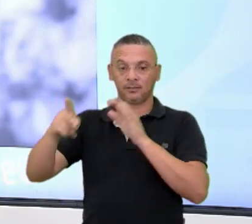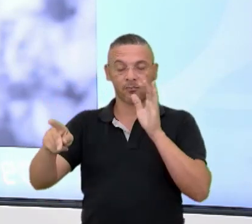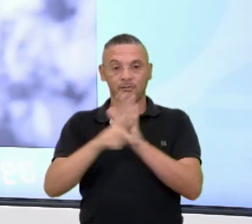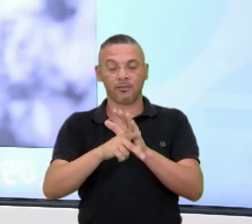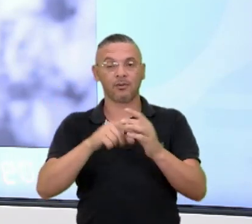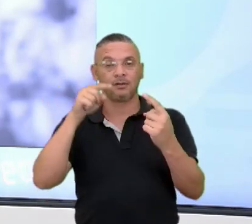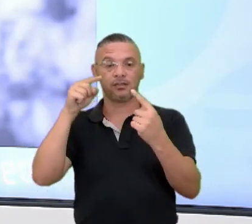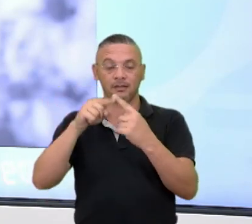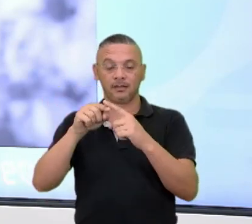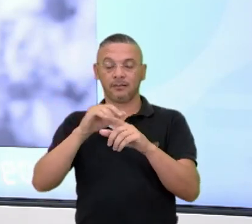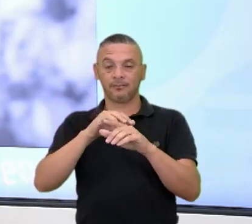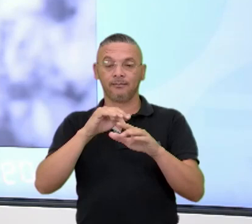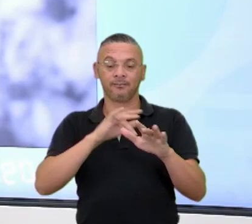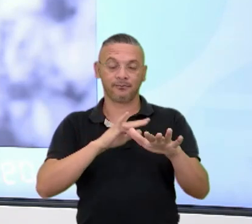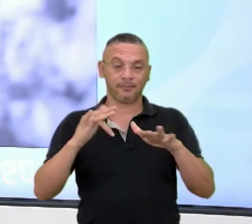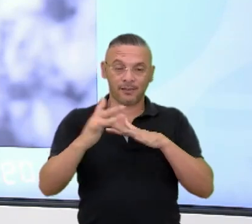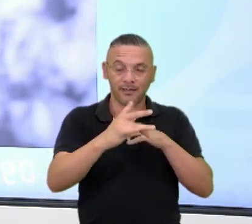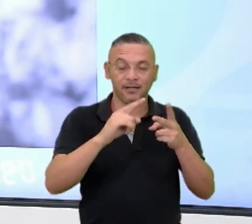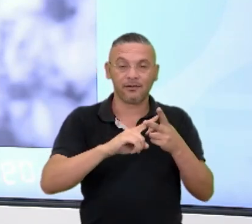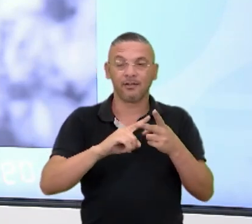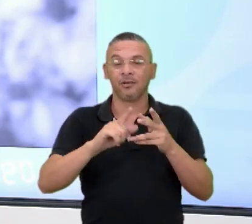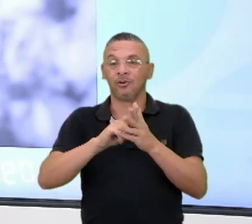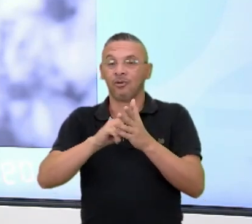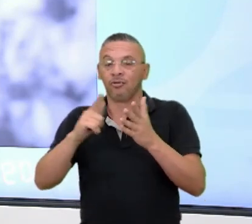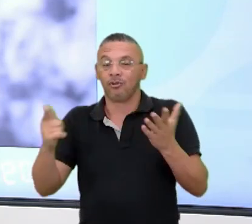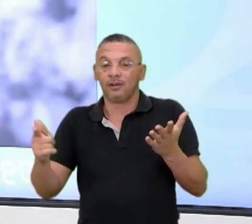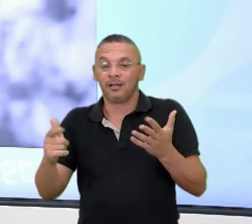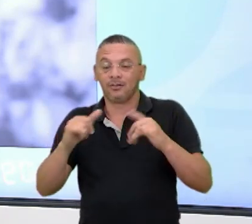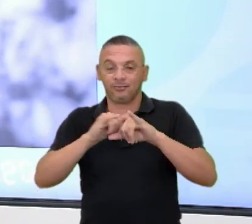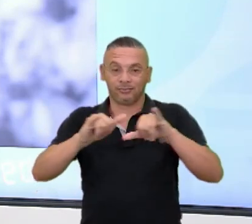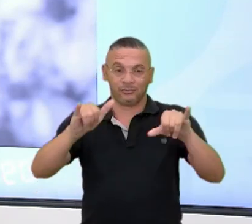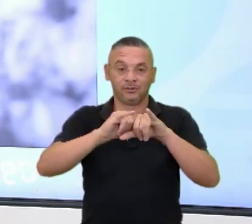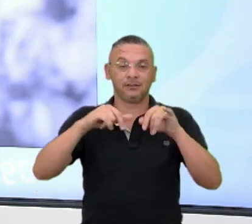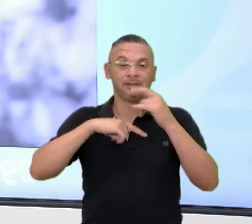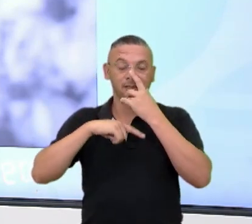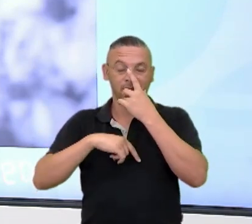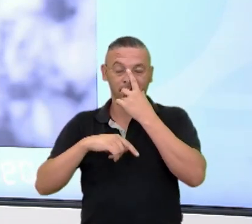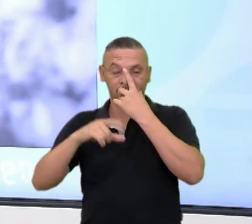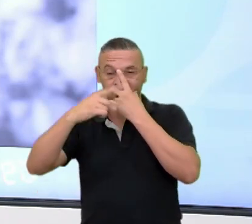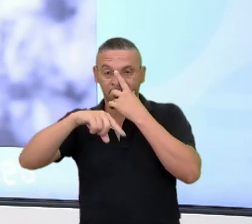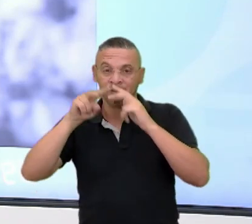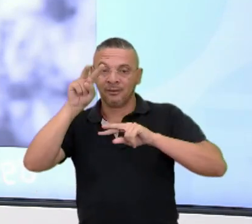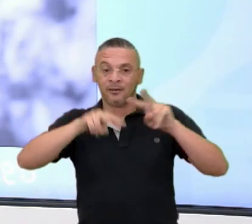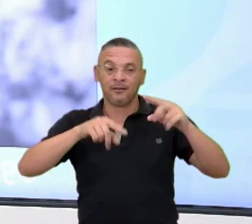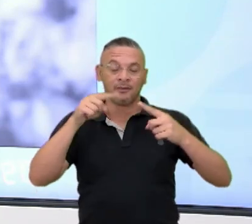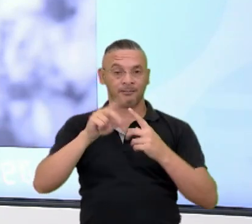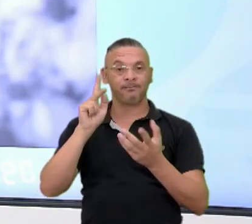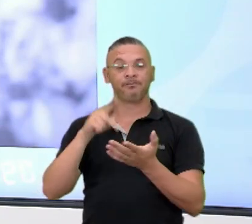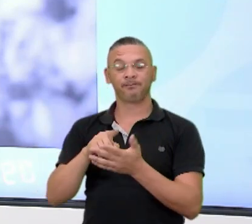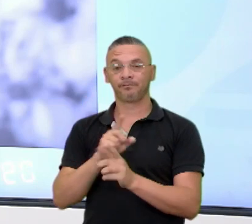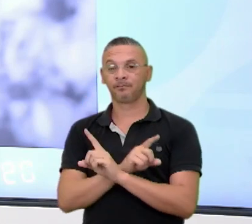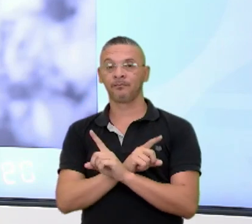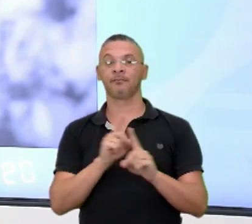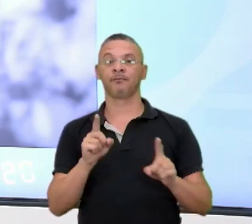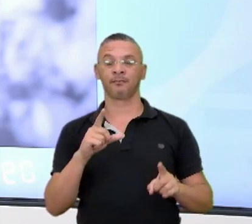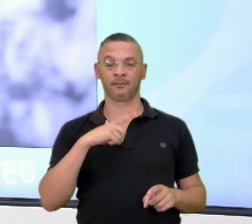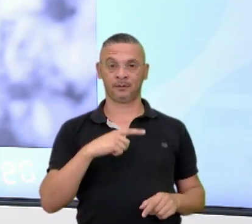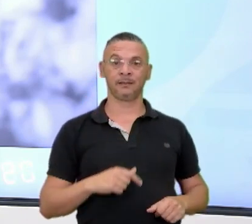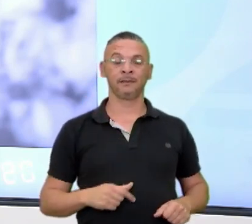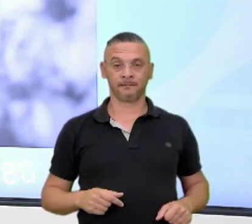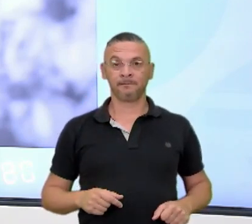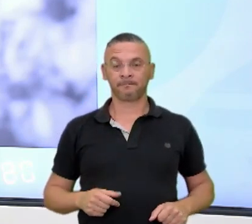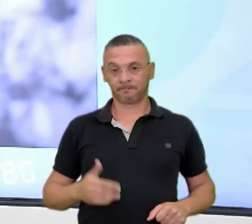mim, por favor. Para funcionar, você tem que dar a pausa. Vamos fazer um teste agora, ver se funciona. Beleza? Pega caderno lá, eu vou dar um tempo. Pega caderno, pega